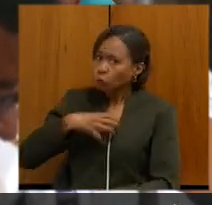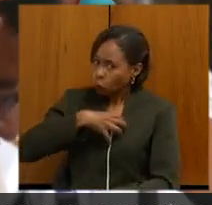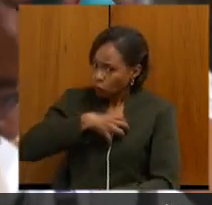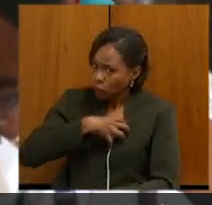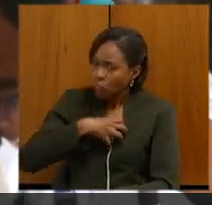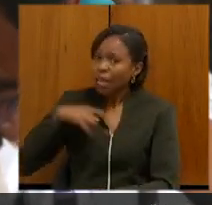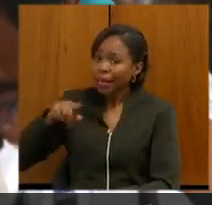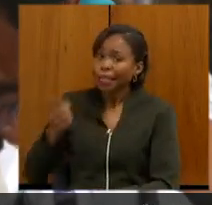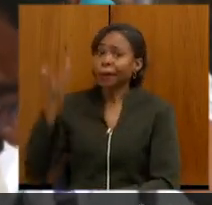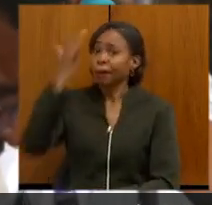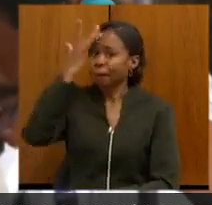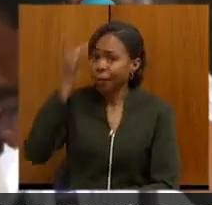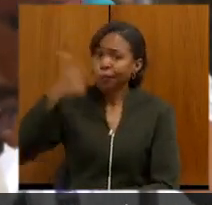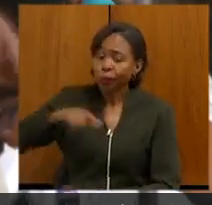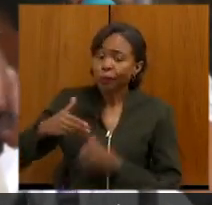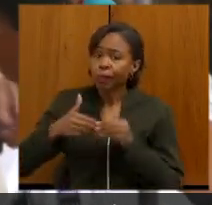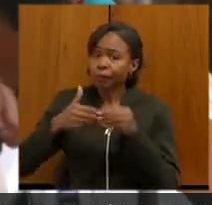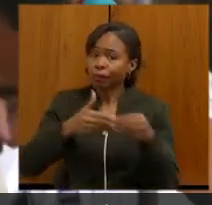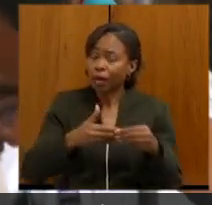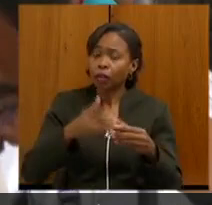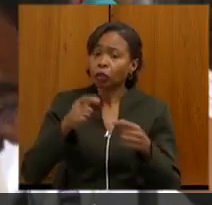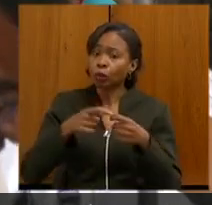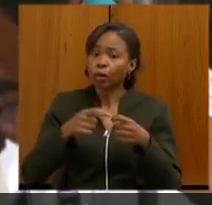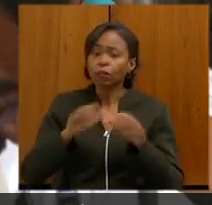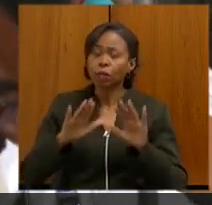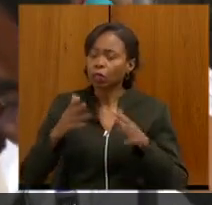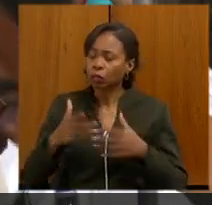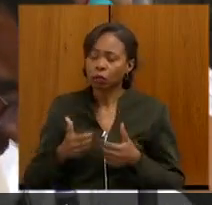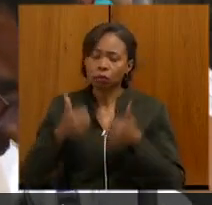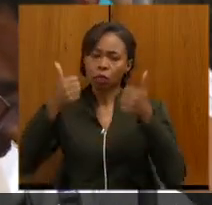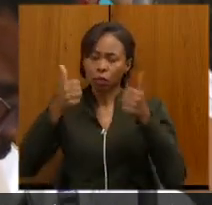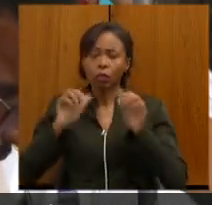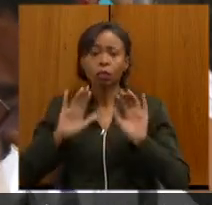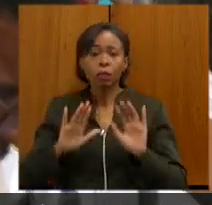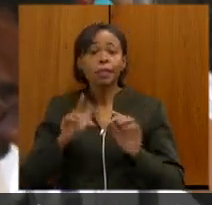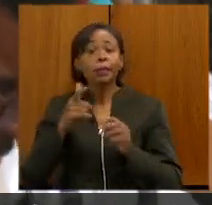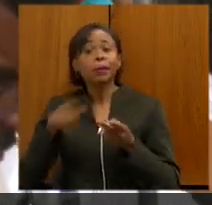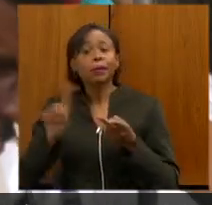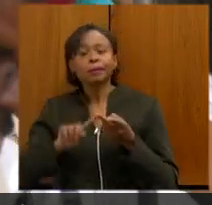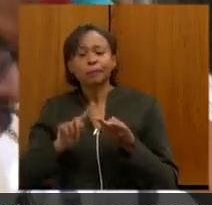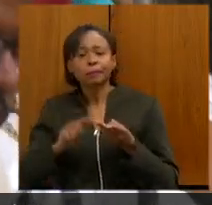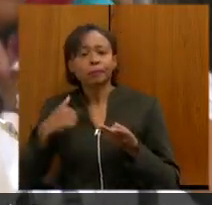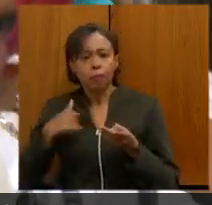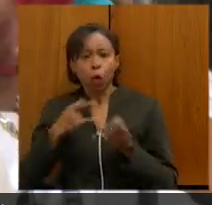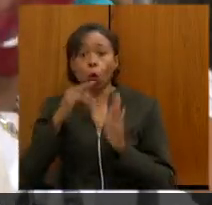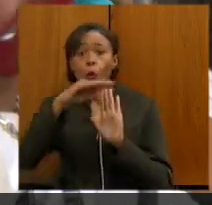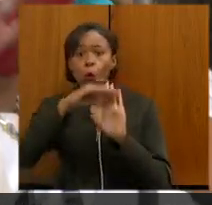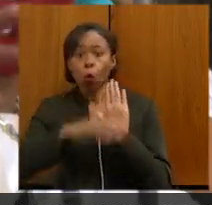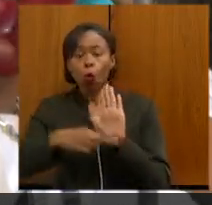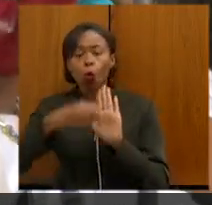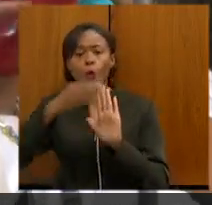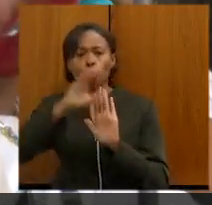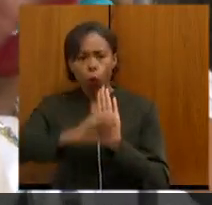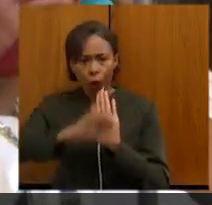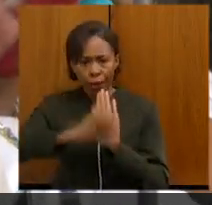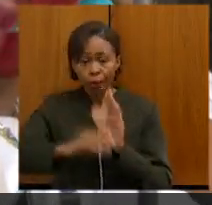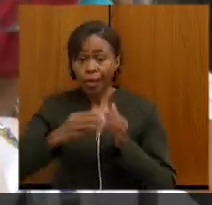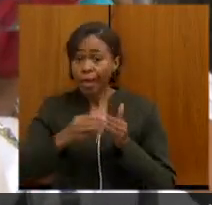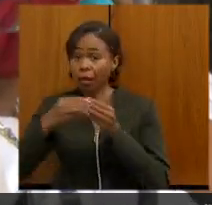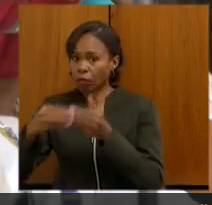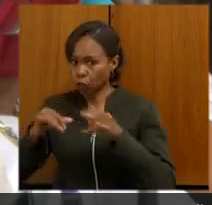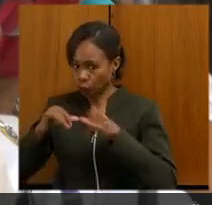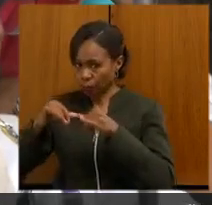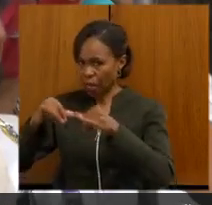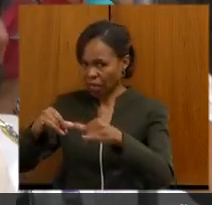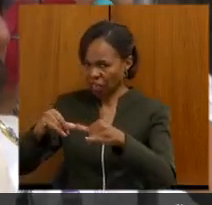ele queria me levar no médico de novo mas eu tinha melhorado outra coisa eu peguei um currículo e levei num do supermercado não vou